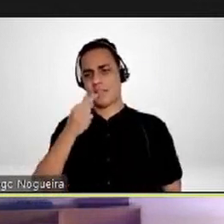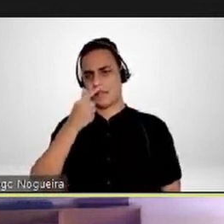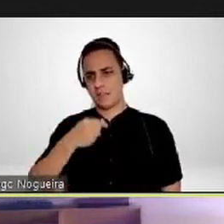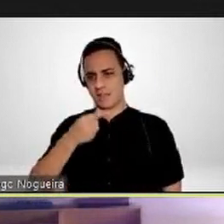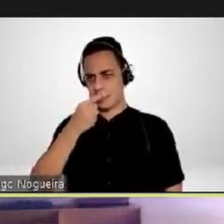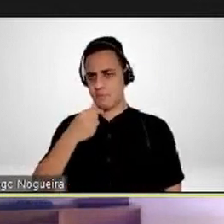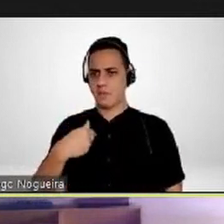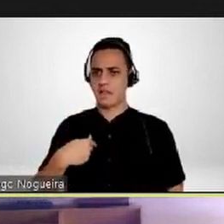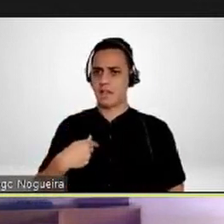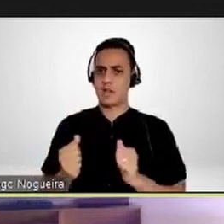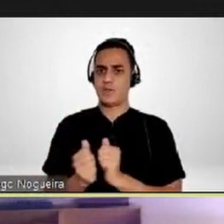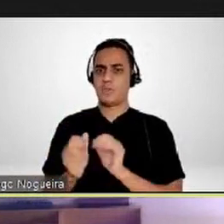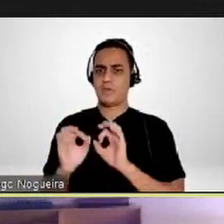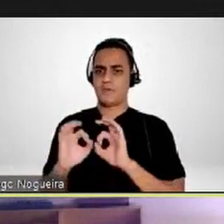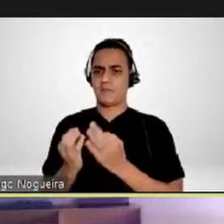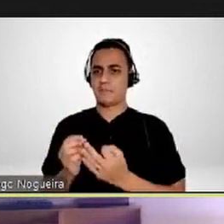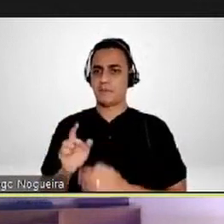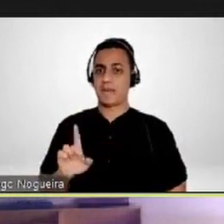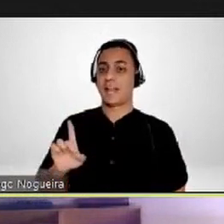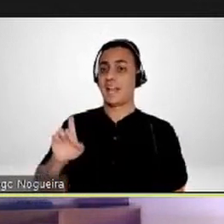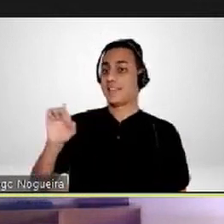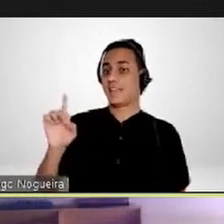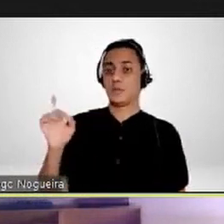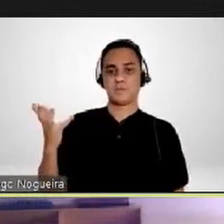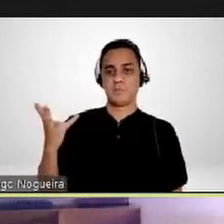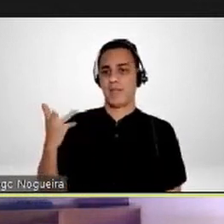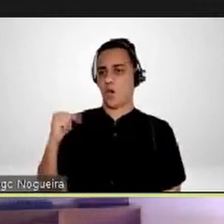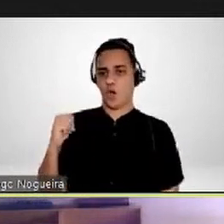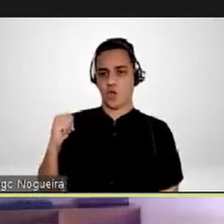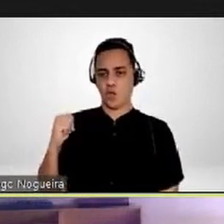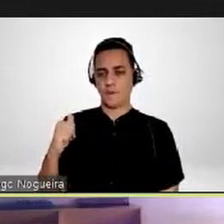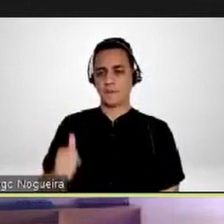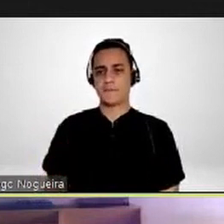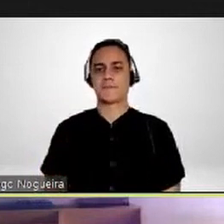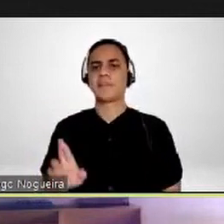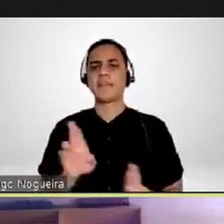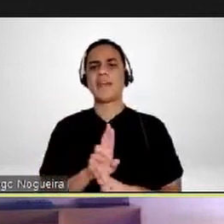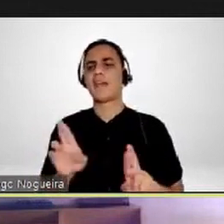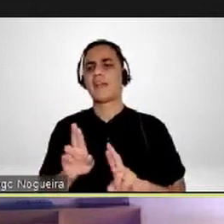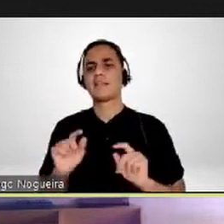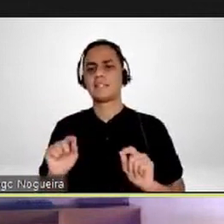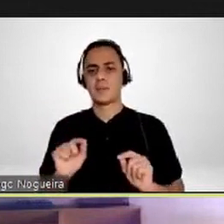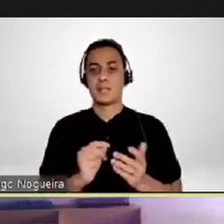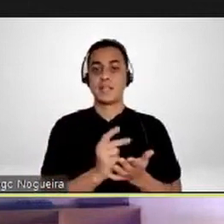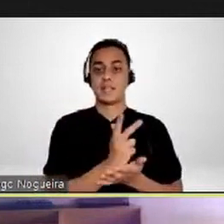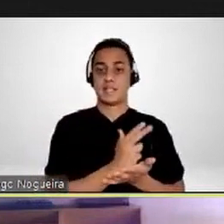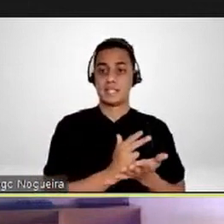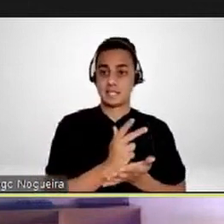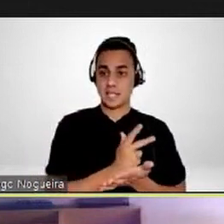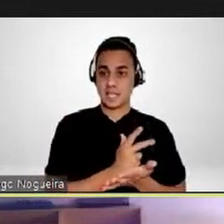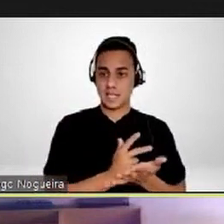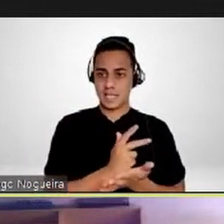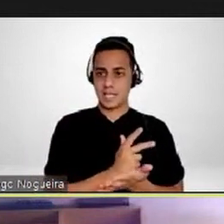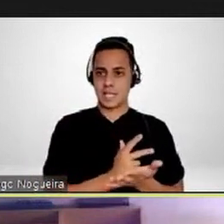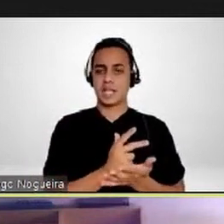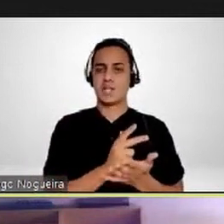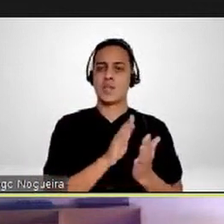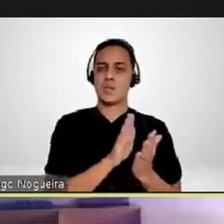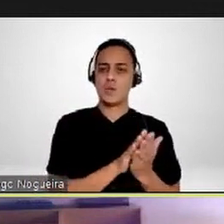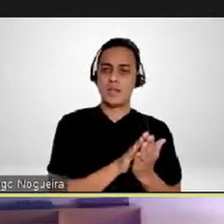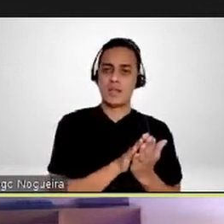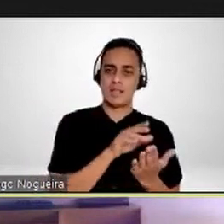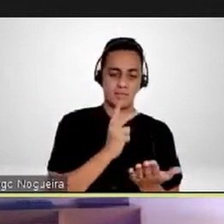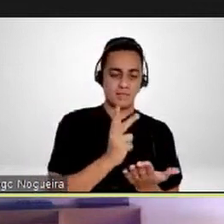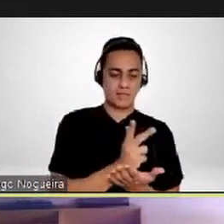família. Deus é maior. A relação entre o desenho e a narrativa. O desenho, né? Há um espelhamento do desenho